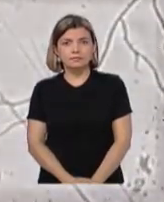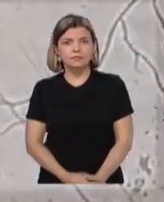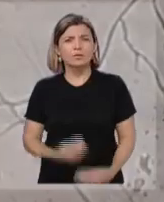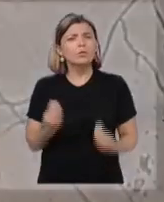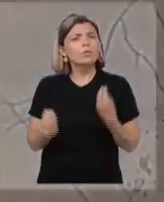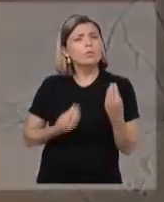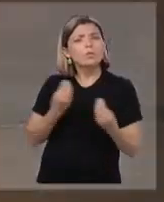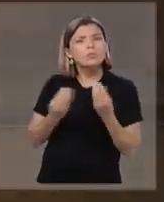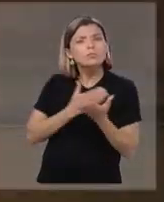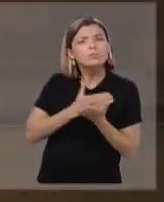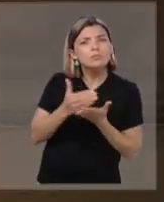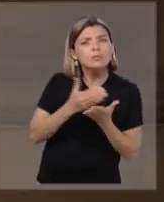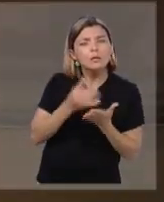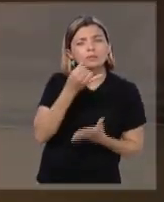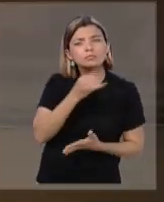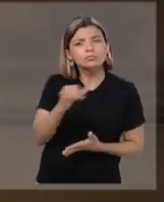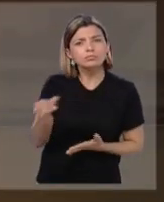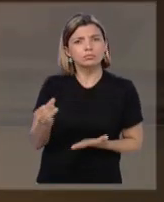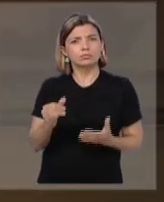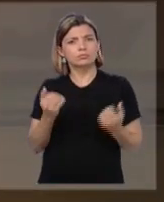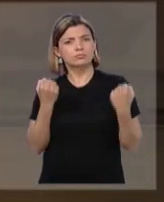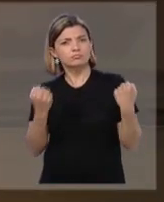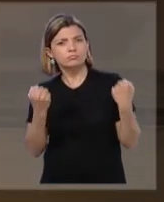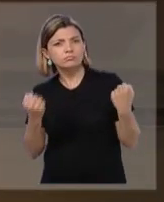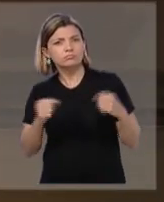Mas quais são as fontes dessa energia?